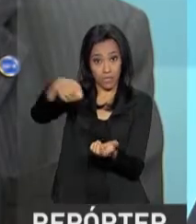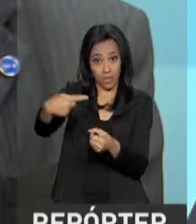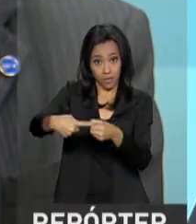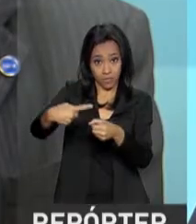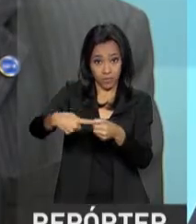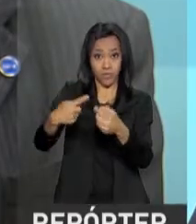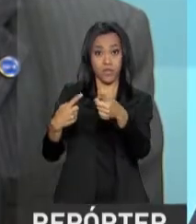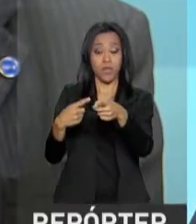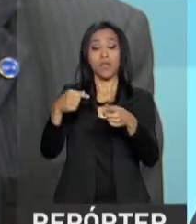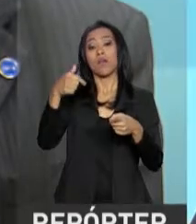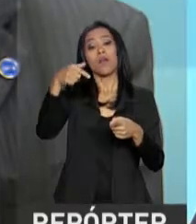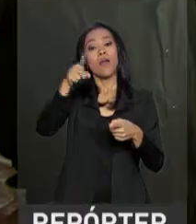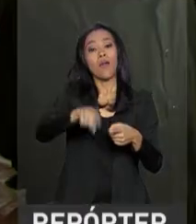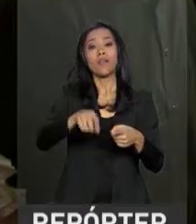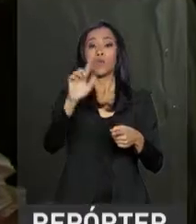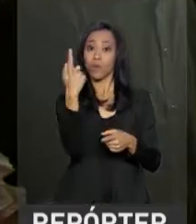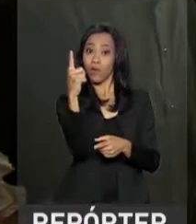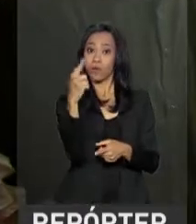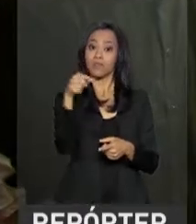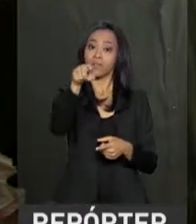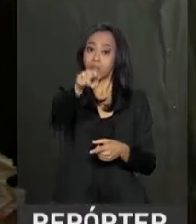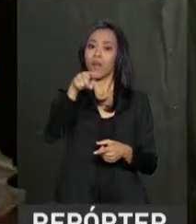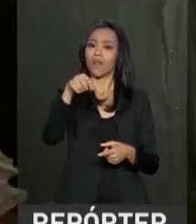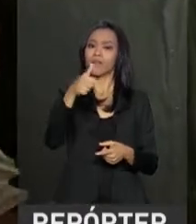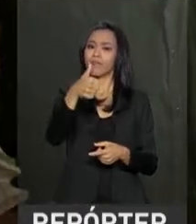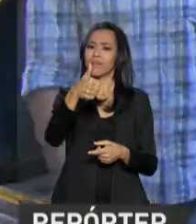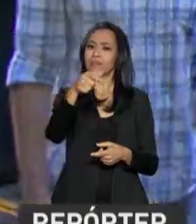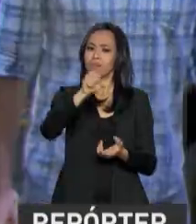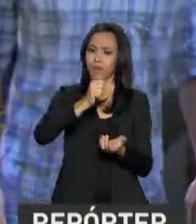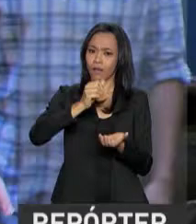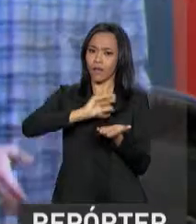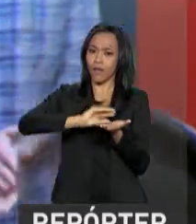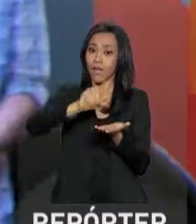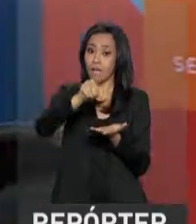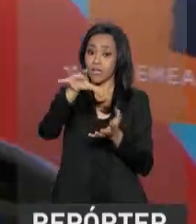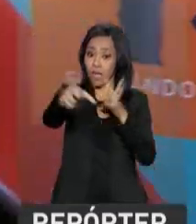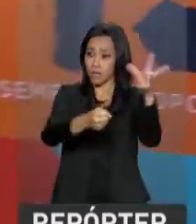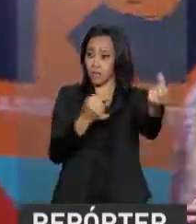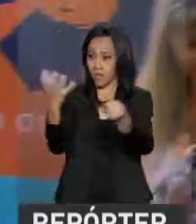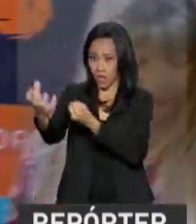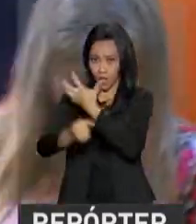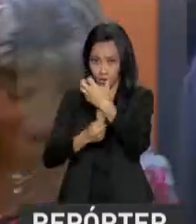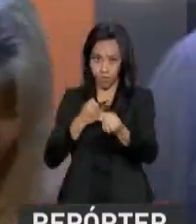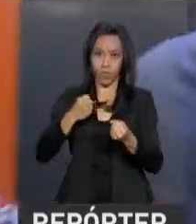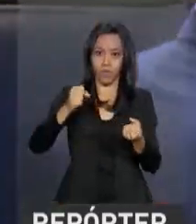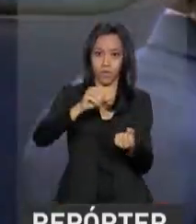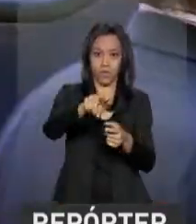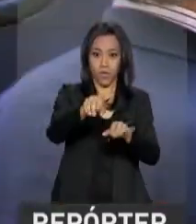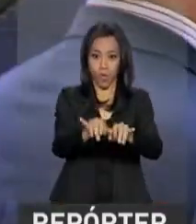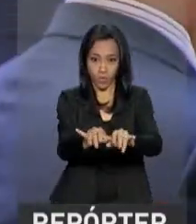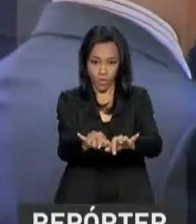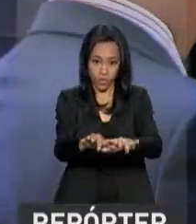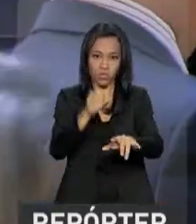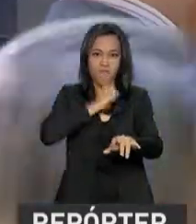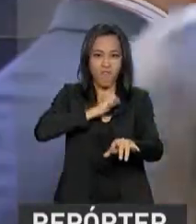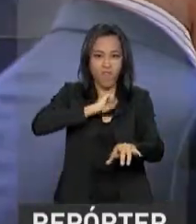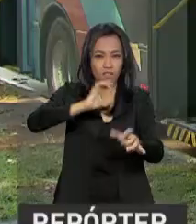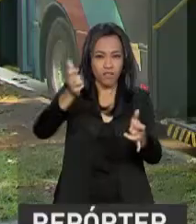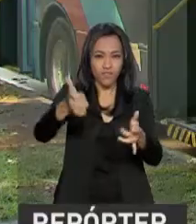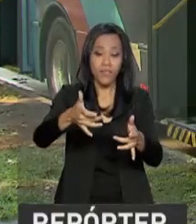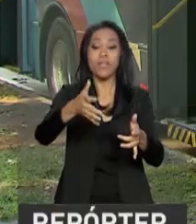do governo federal é um dos dez espaços que recebem recuperam equipamentos eletrônicos ao mesmo tempo que